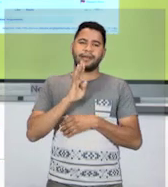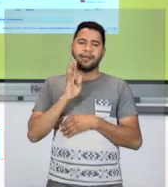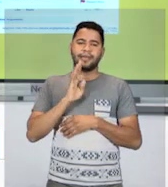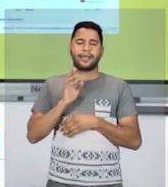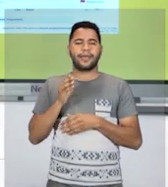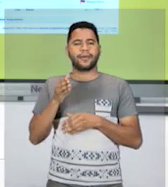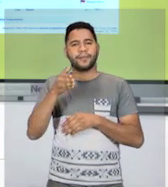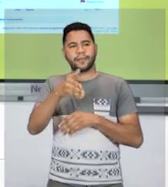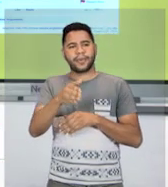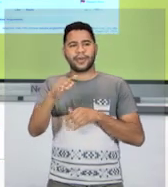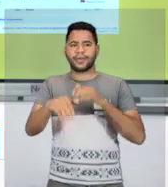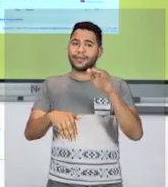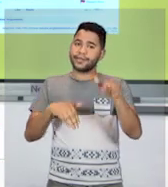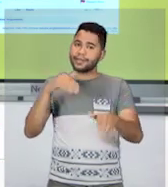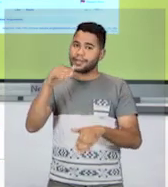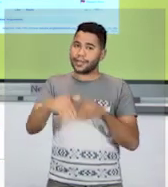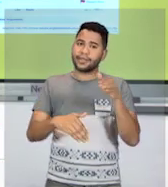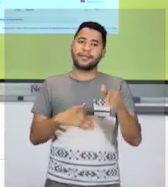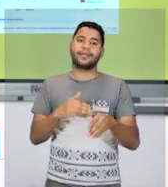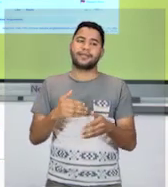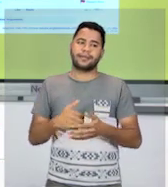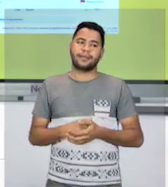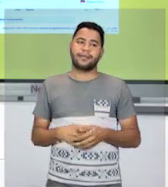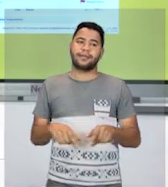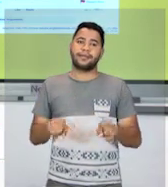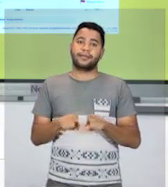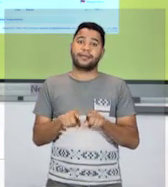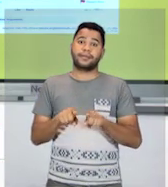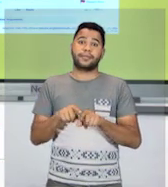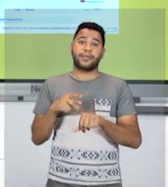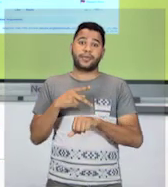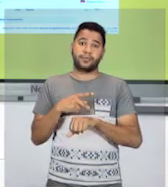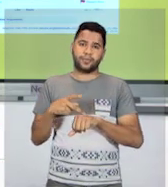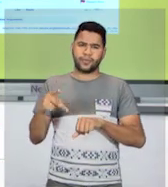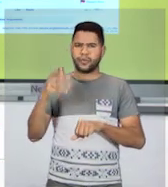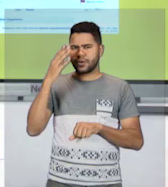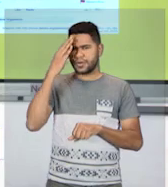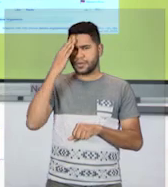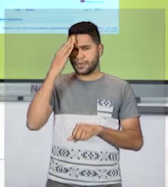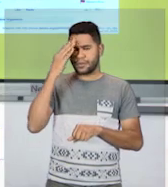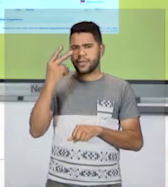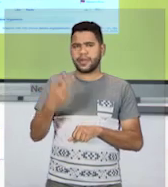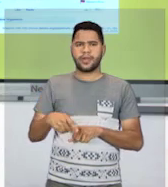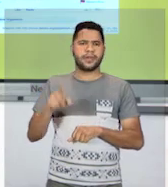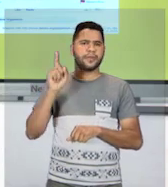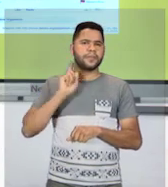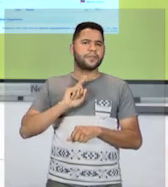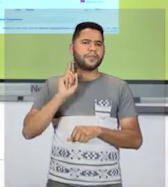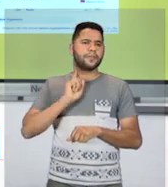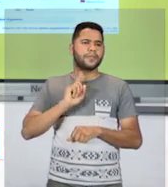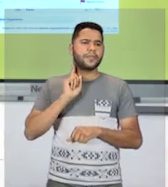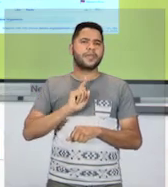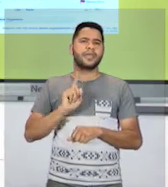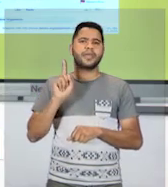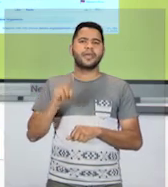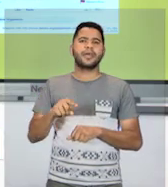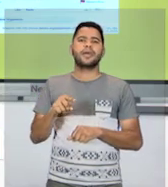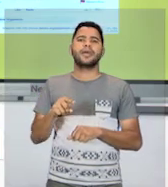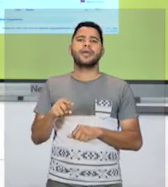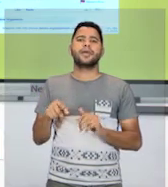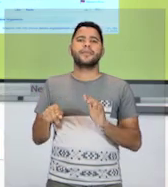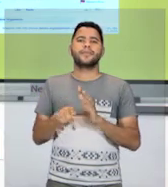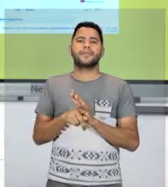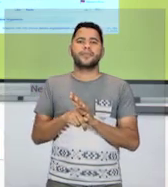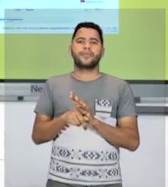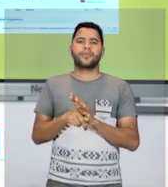para nadar temos água fresca e pura sabiam que nossa água de Minas é considerada